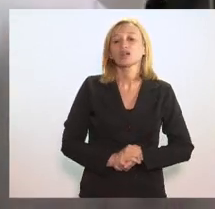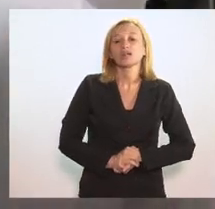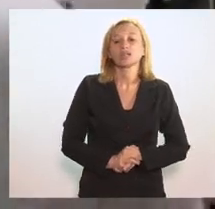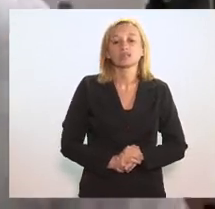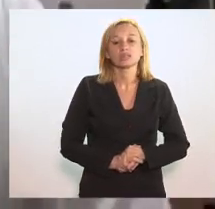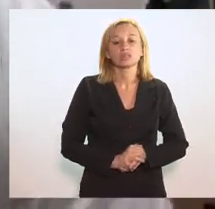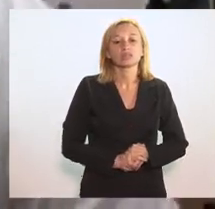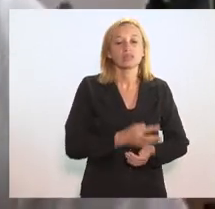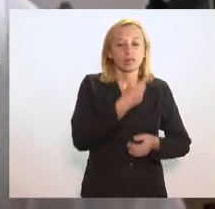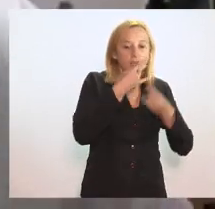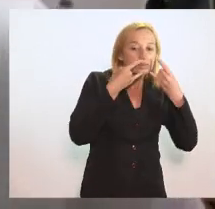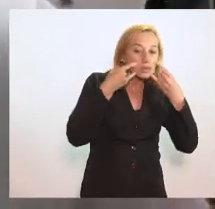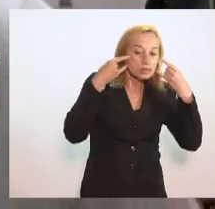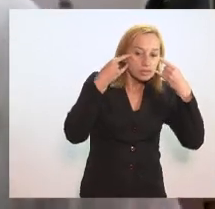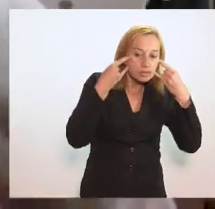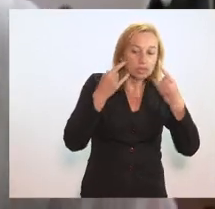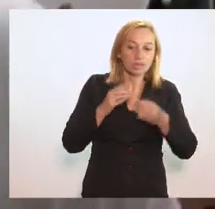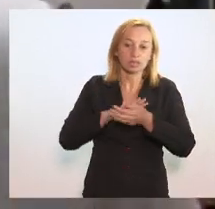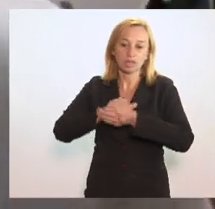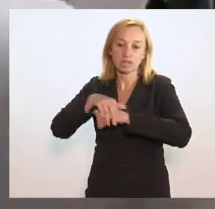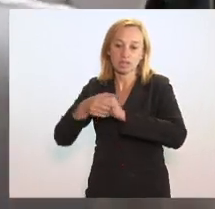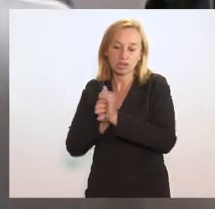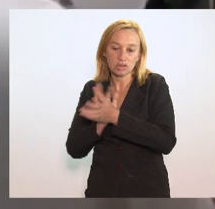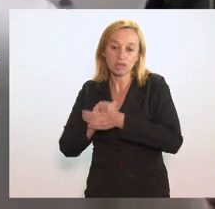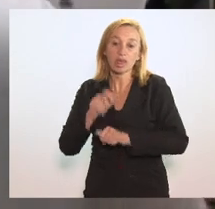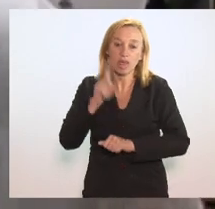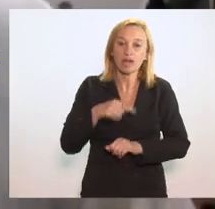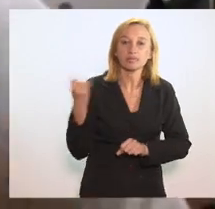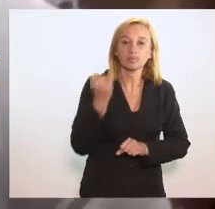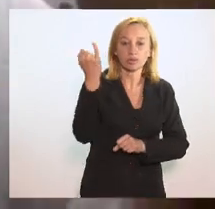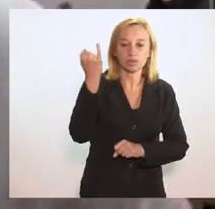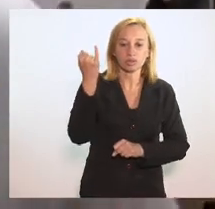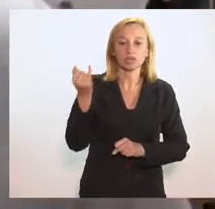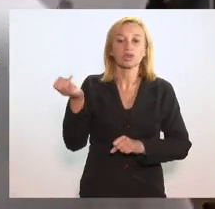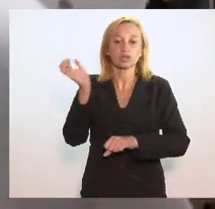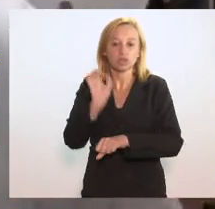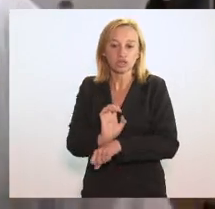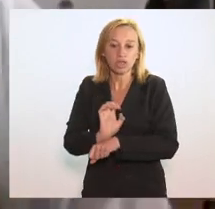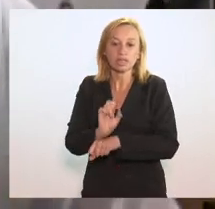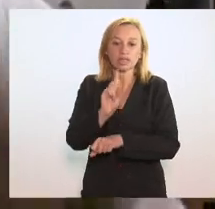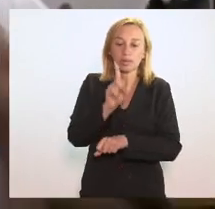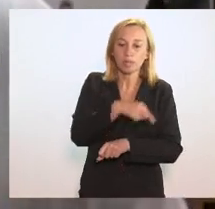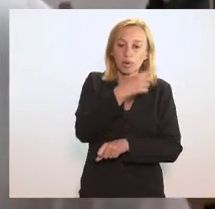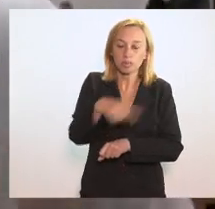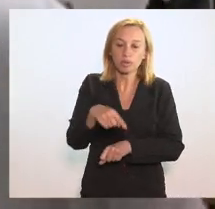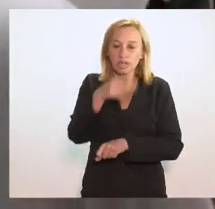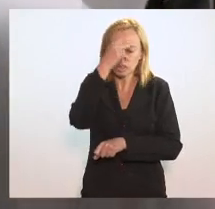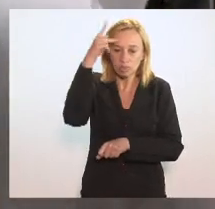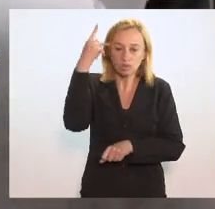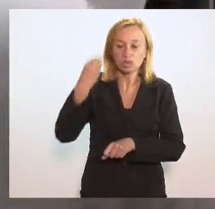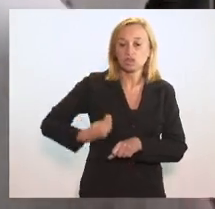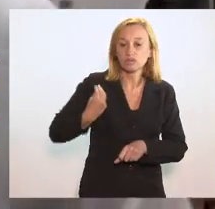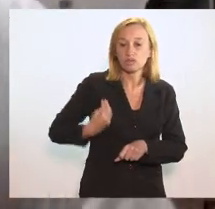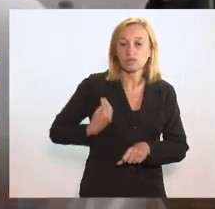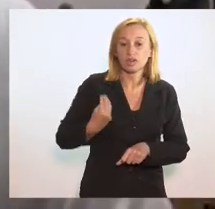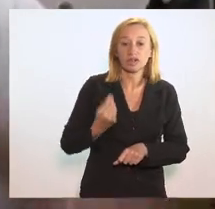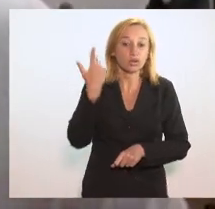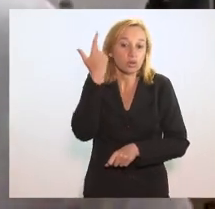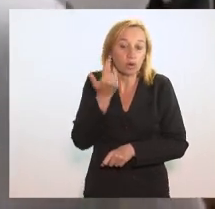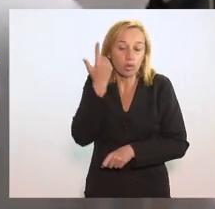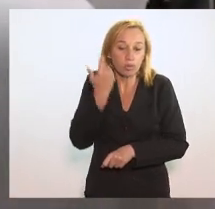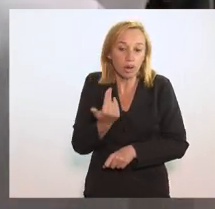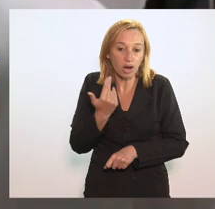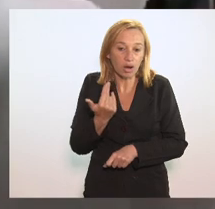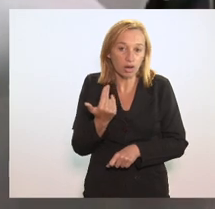das máscaras, higienização, isso é o que é o importante. O Estado ficar proibindo as pessoas de viver as suas vidas com o máximo